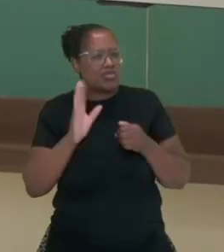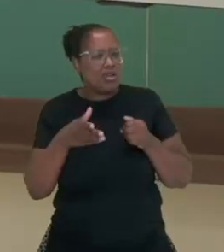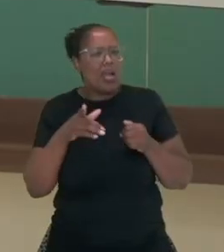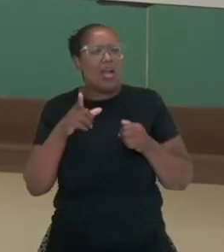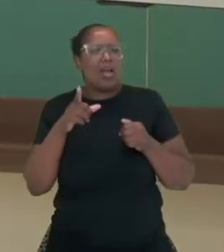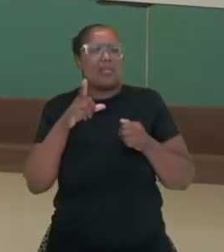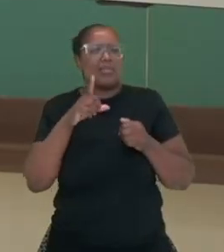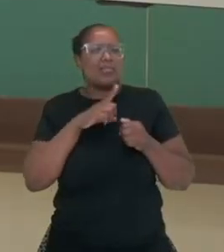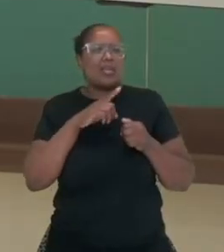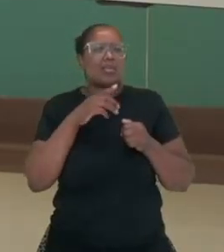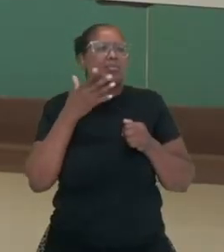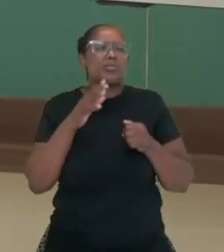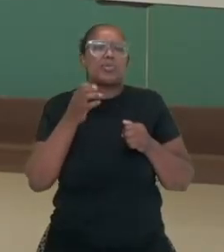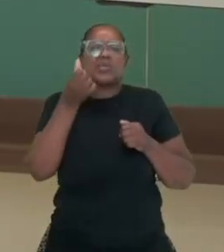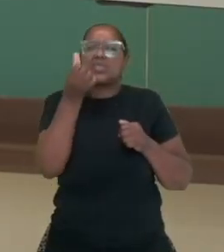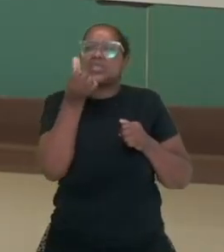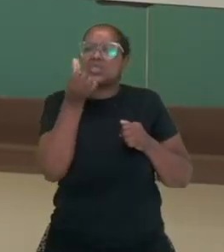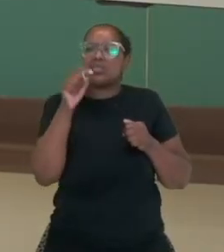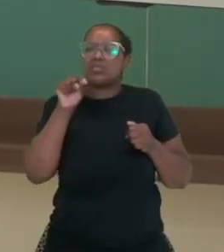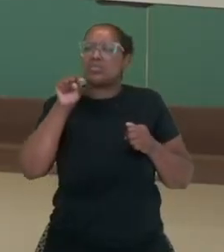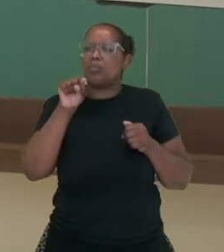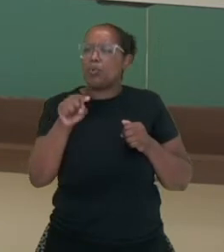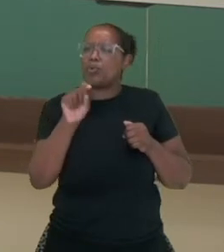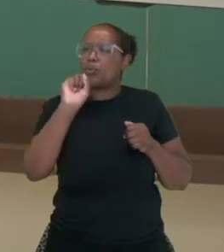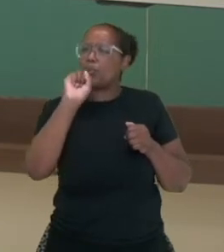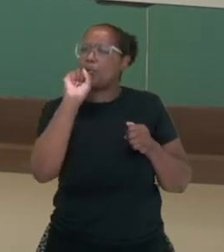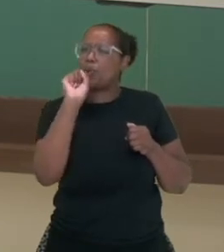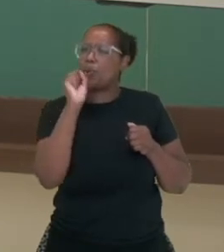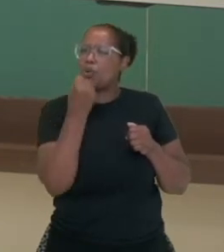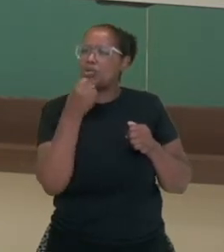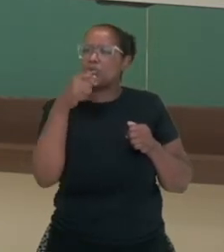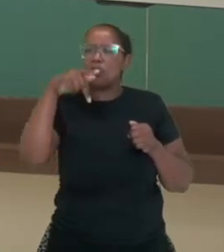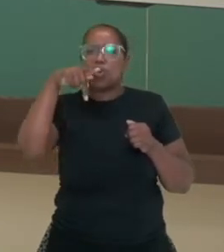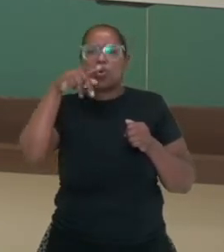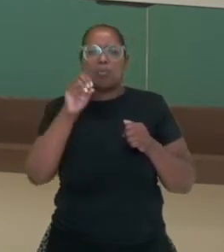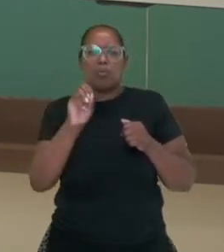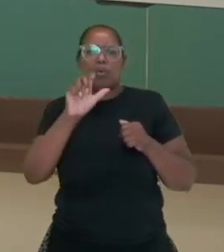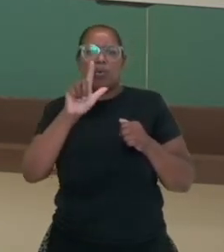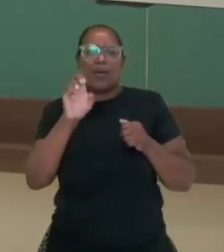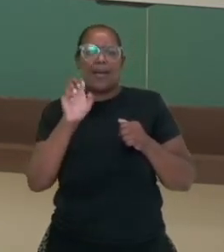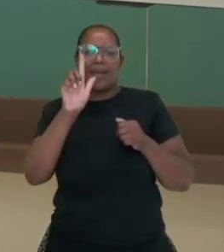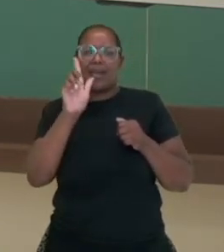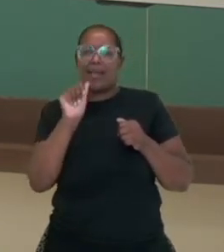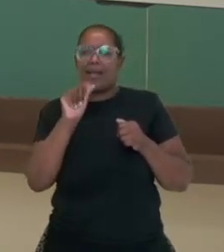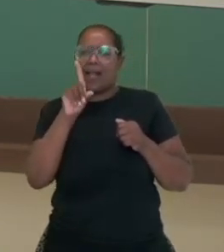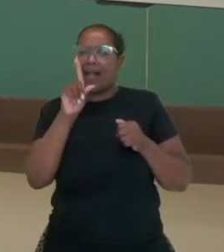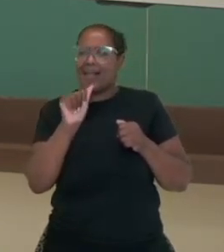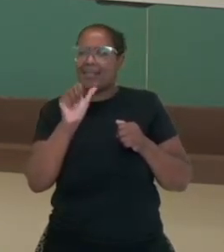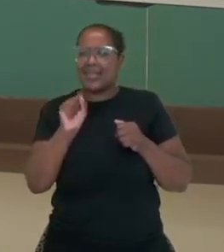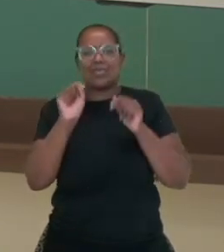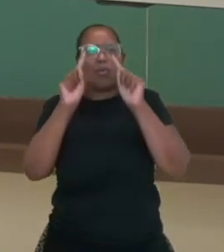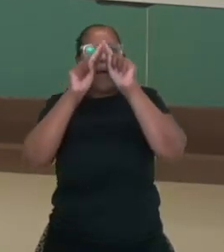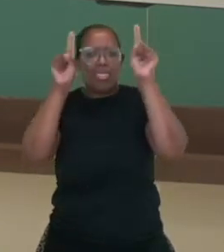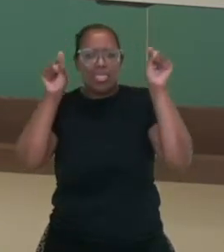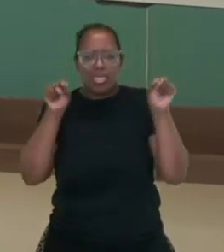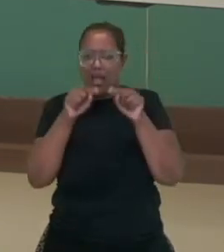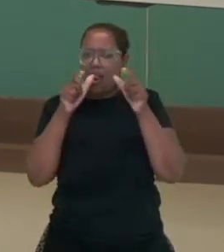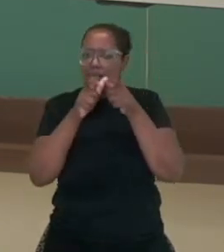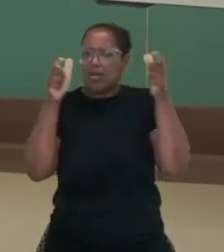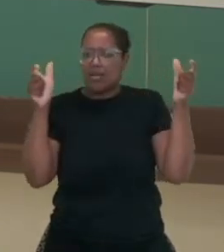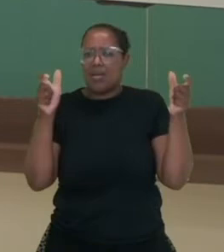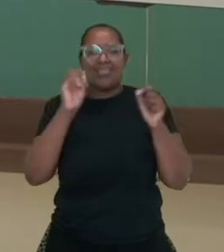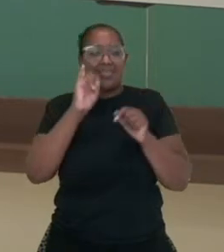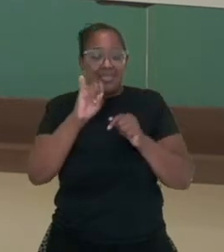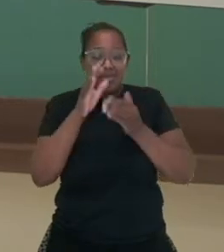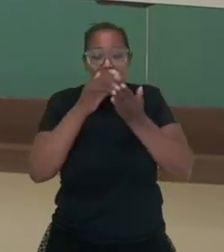com 6,8 polegadas, né? Acho que os maiores estão mais ou menos com esse tamanho. Então, se aqui no começo a gente